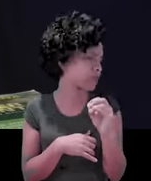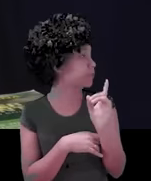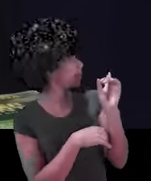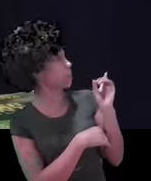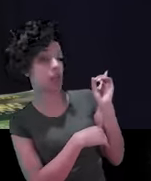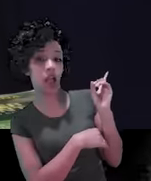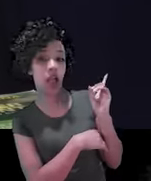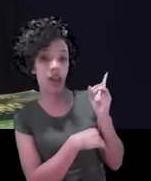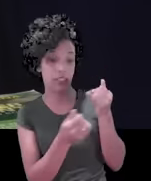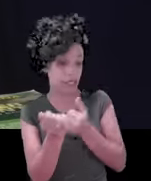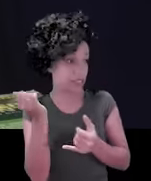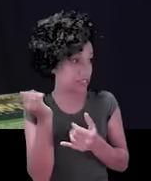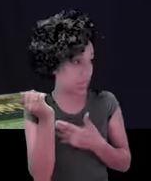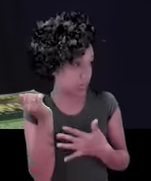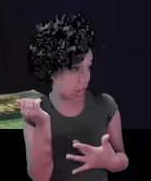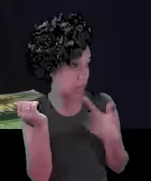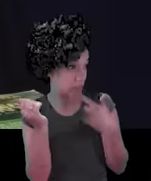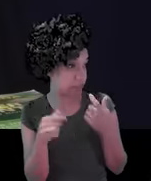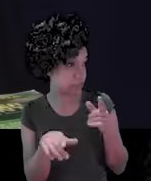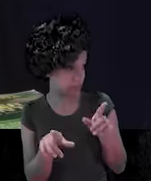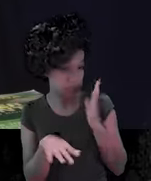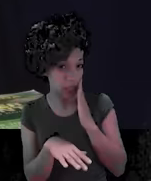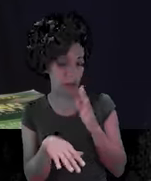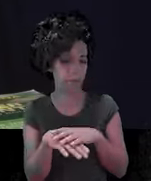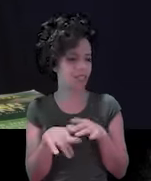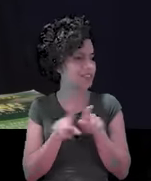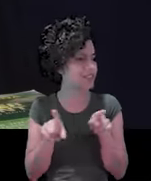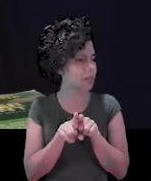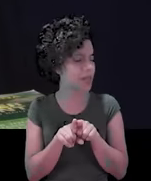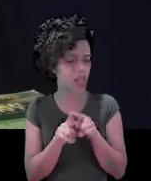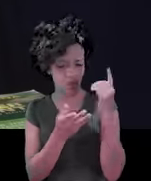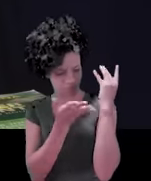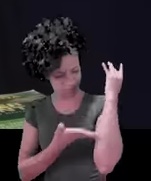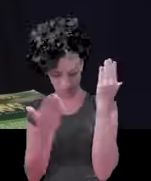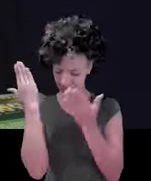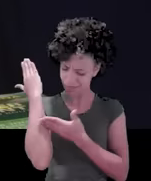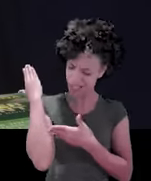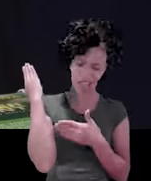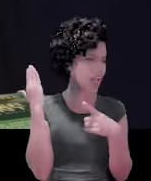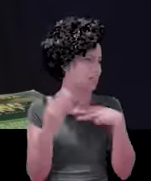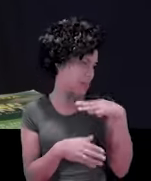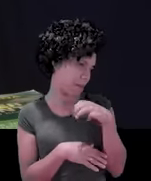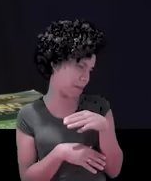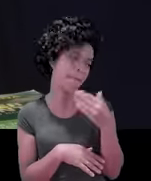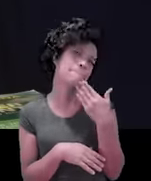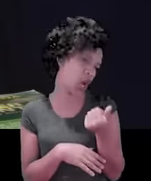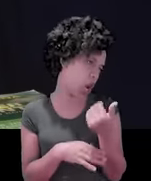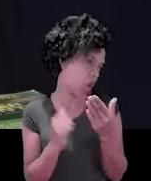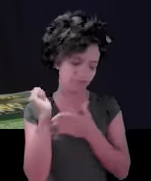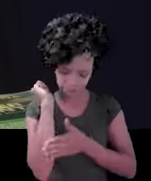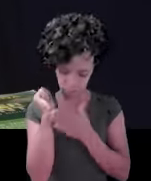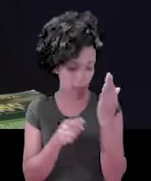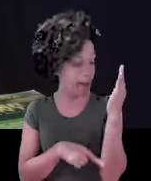isso aqui é isso não tiver ganhado aqui sangrava e aqui esse aqui meu ombro basta tudo marcado este muito menos graças a Deus foi